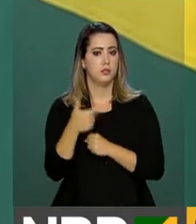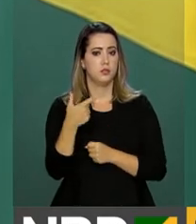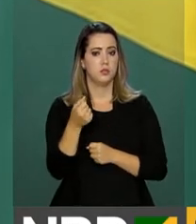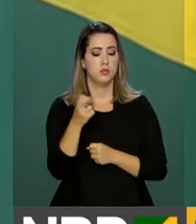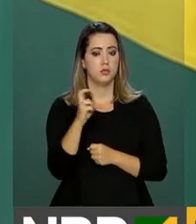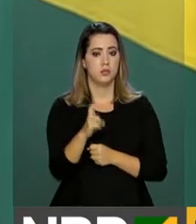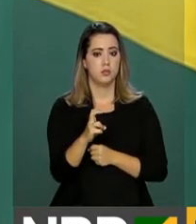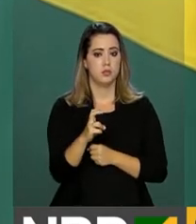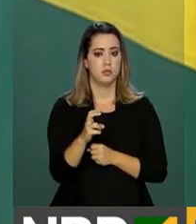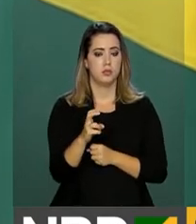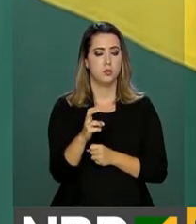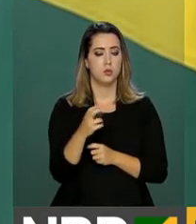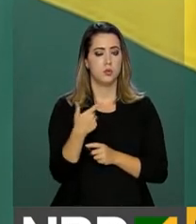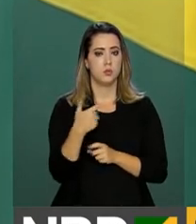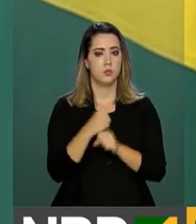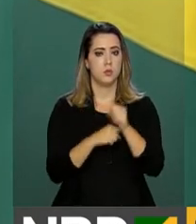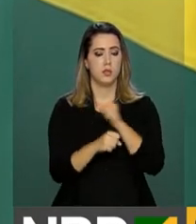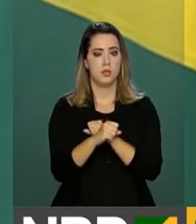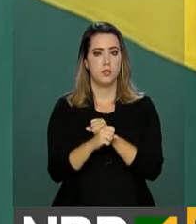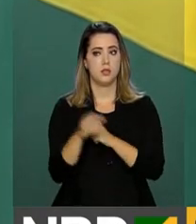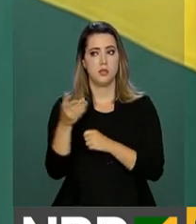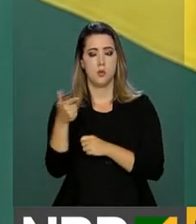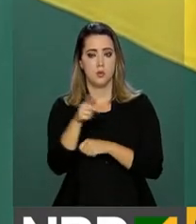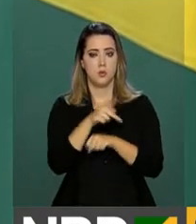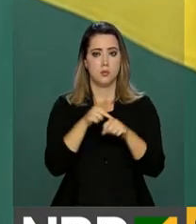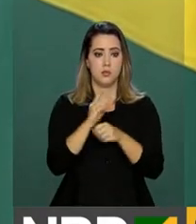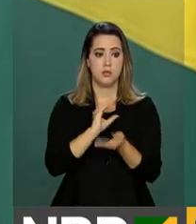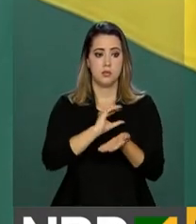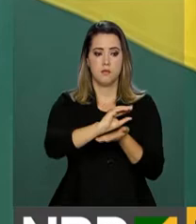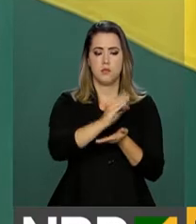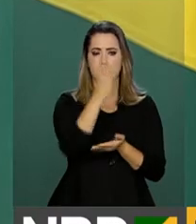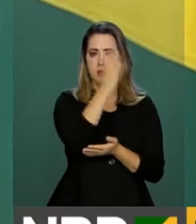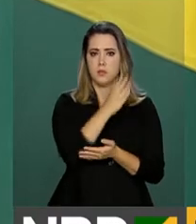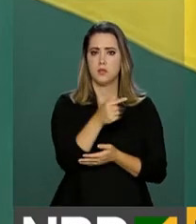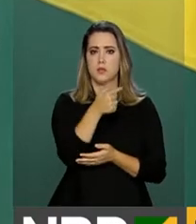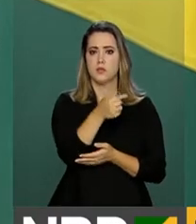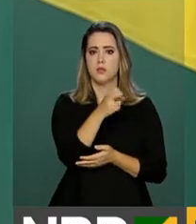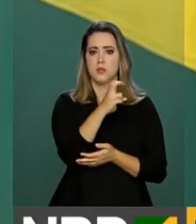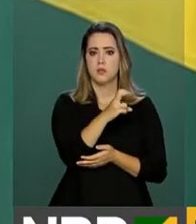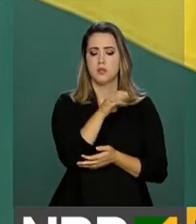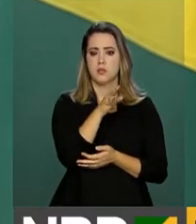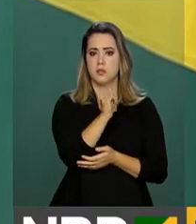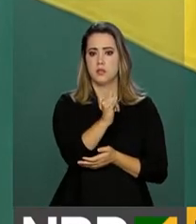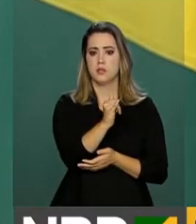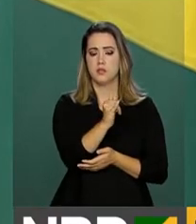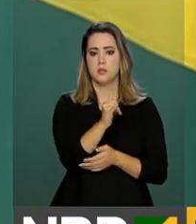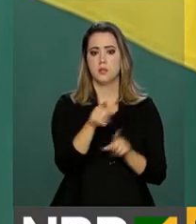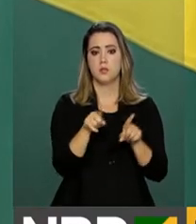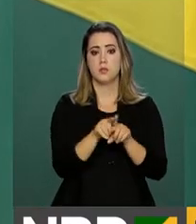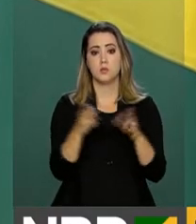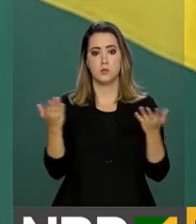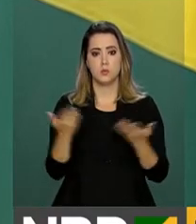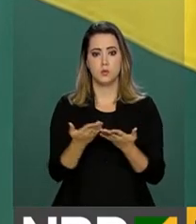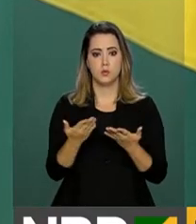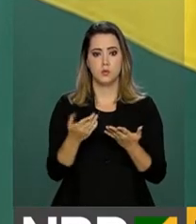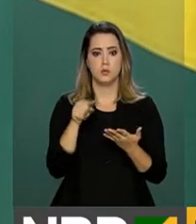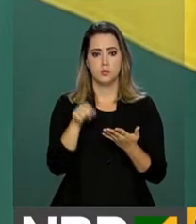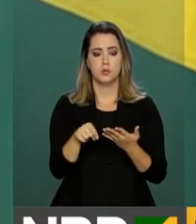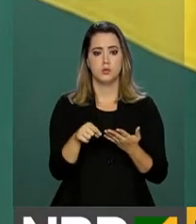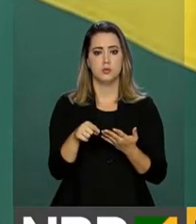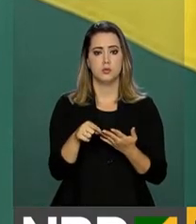foi de 75 bilhões hoje 78 bilhões até a